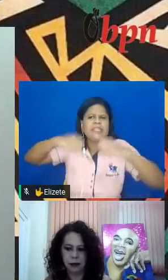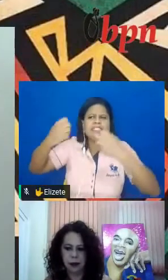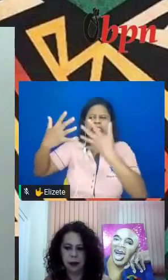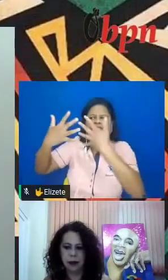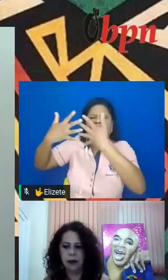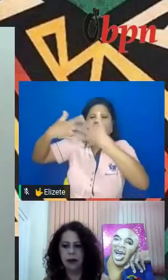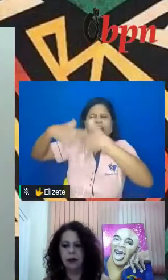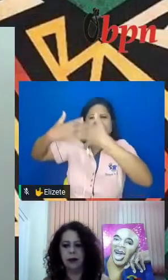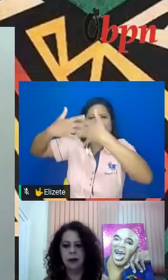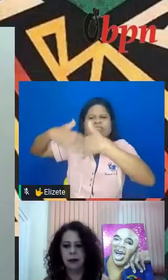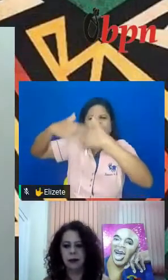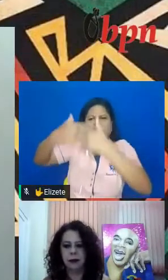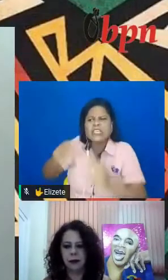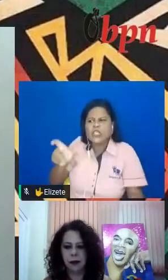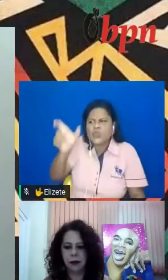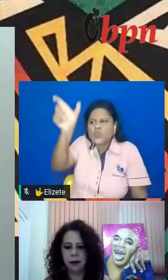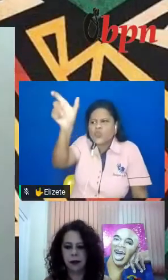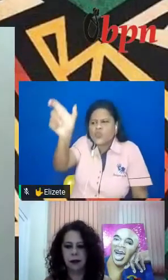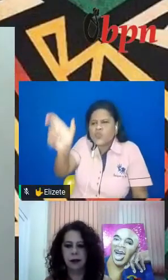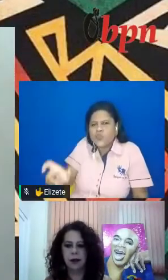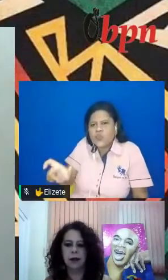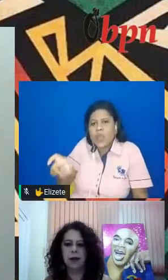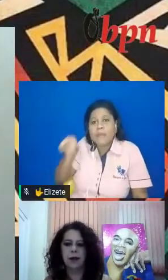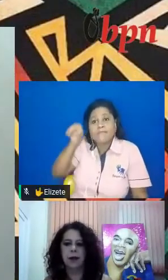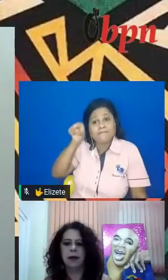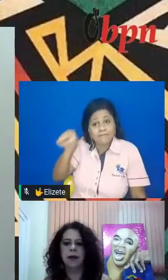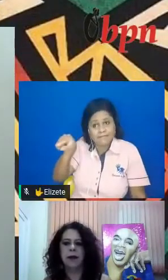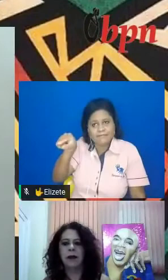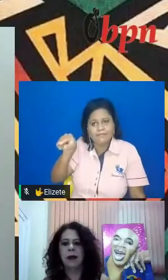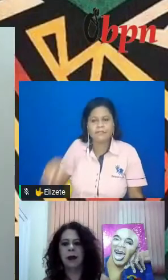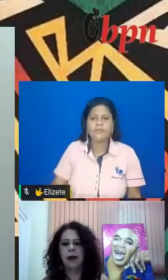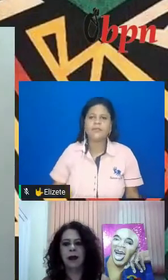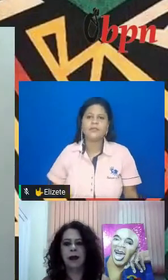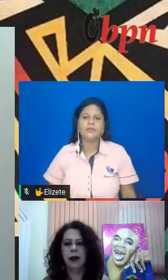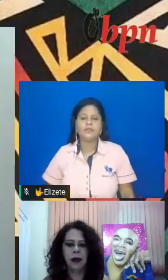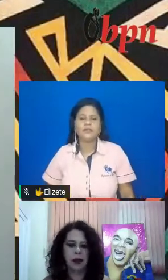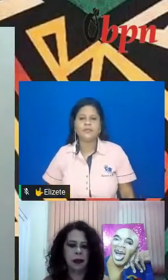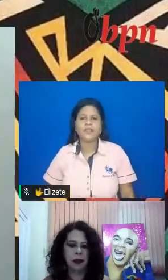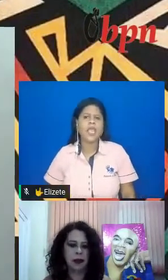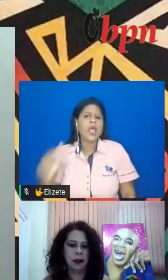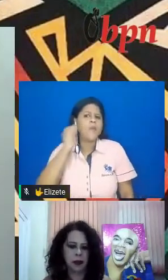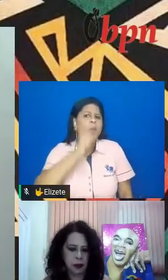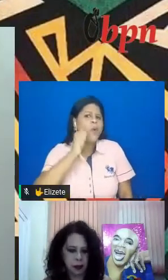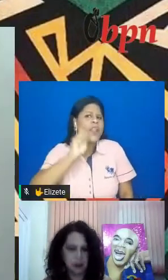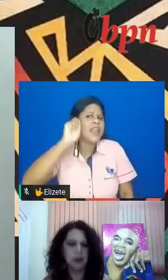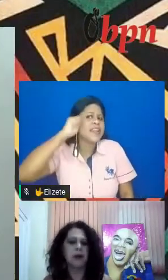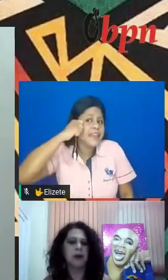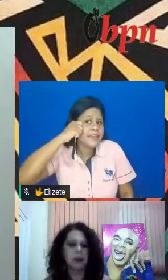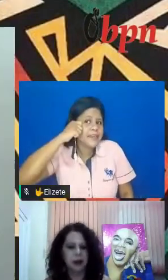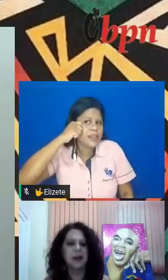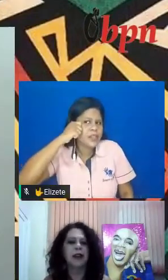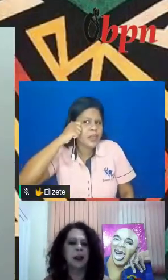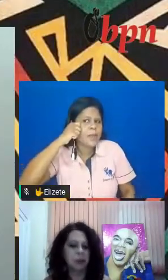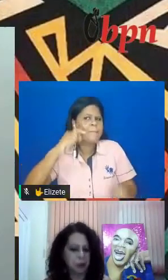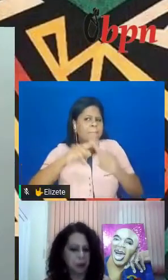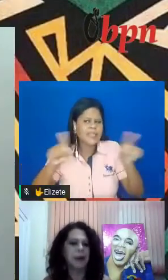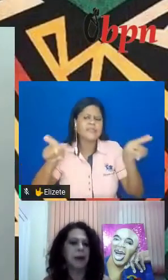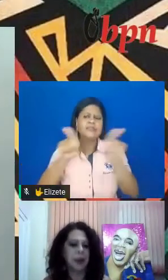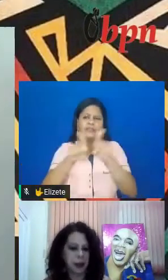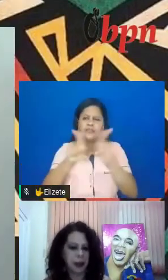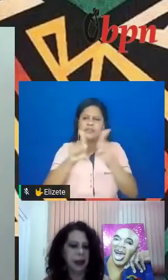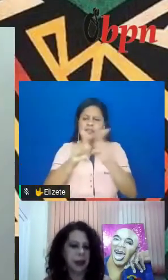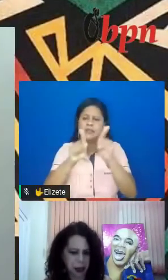especificidade dessa autoria, né? Eu estou falando das mulheres negras, mas a gente pode pensar também